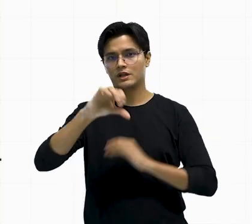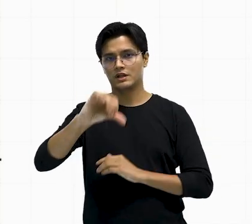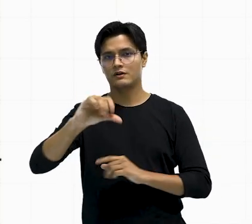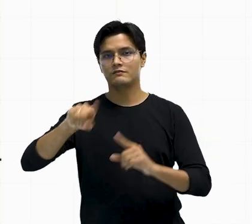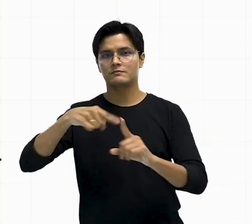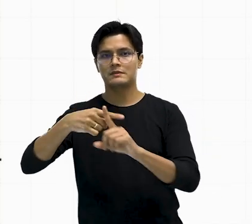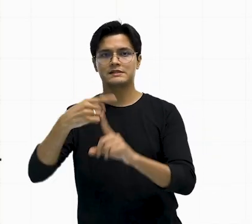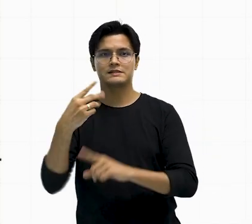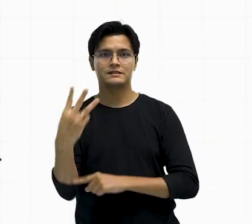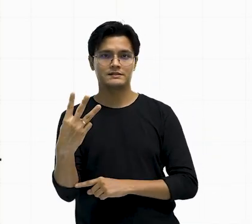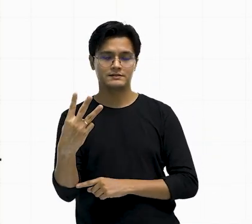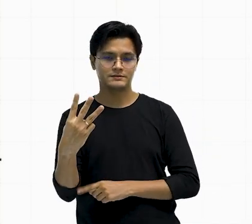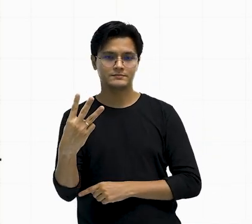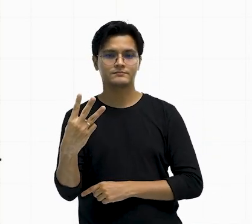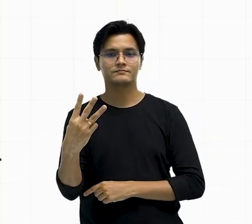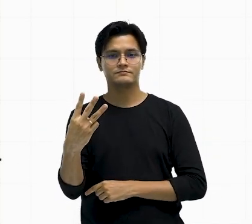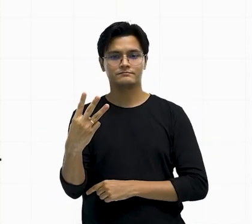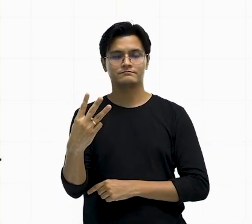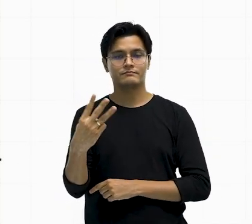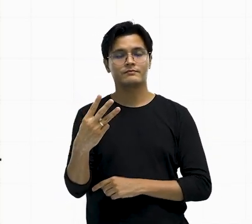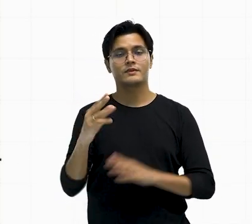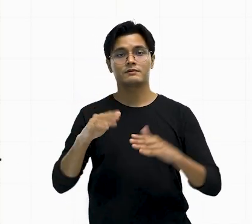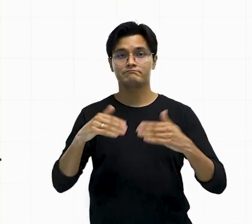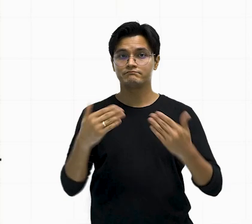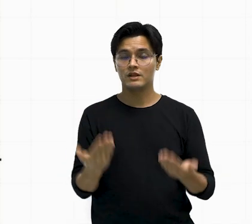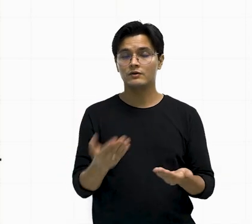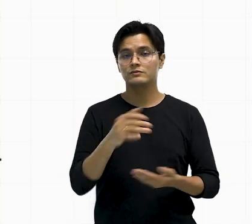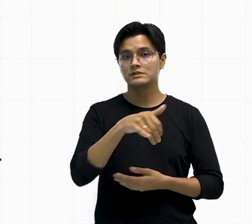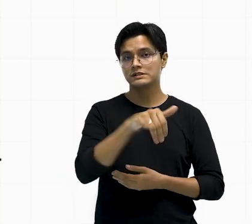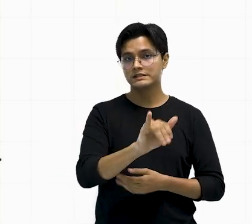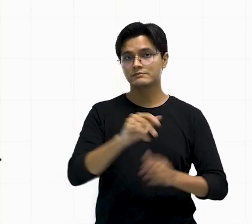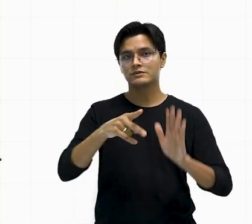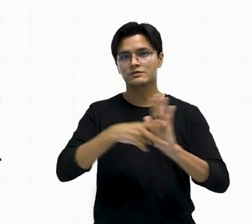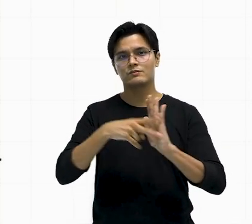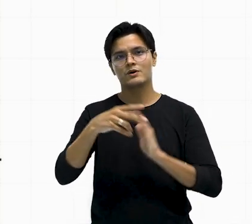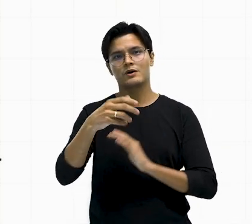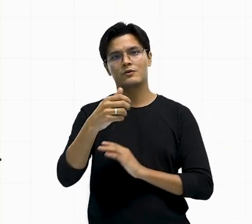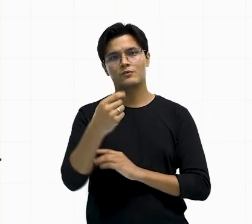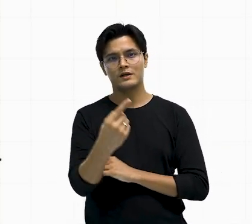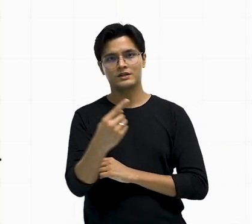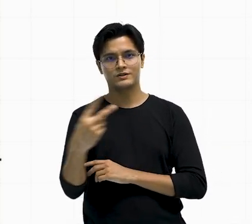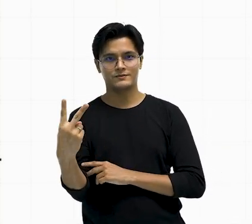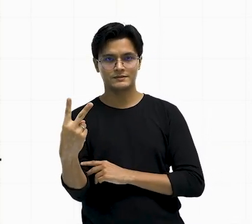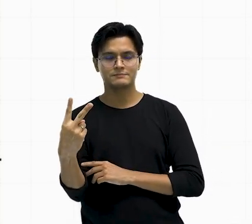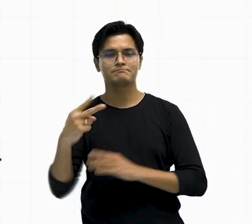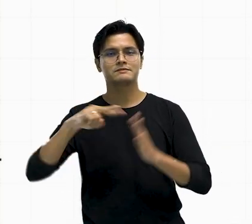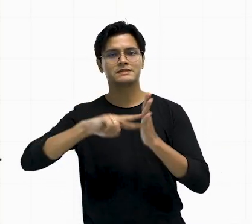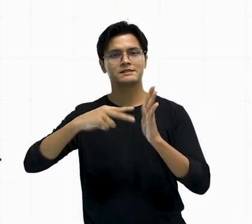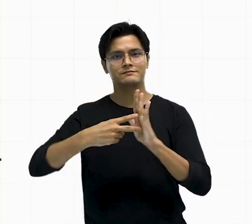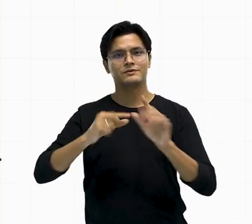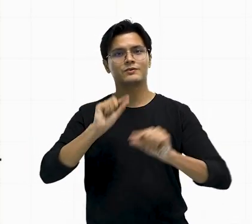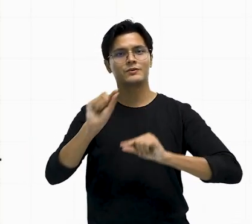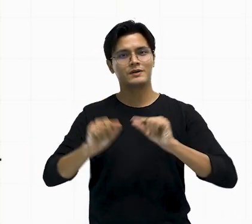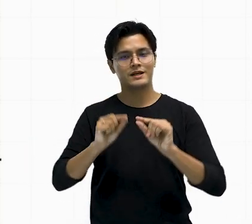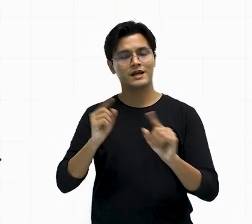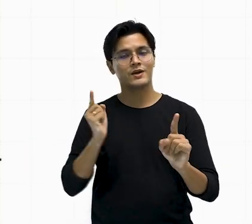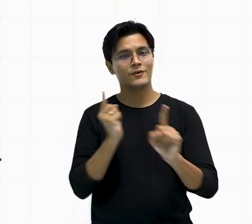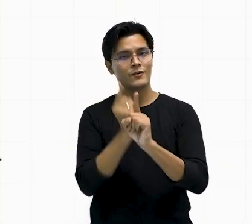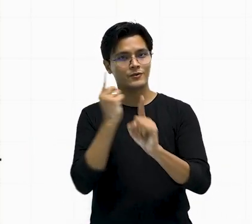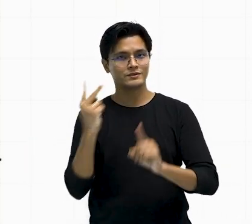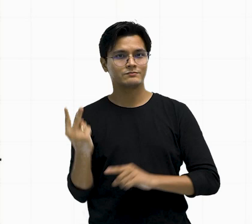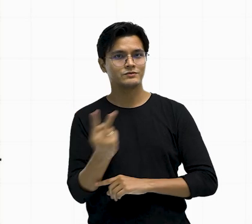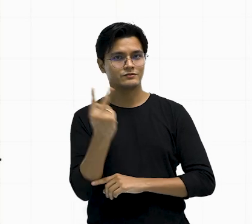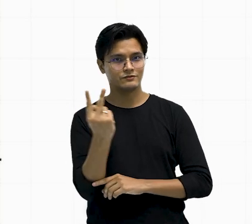mais 3, né? Que y, então, é igual a 12. Ou seja, já encontramos o valor